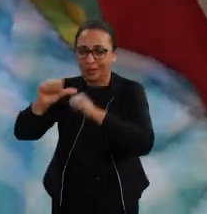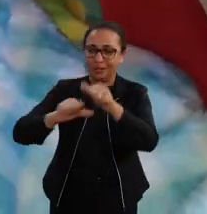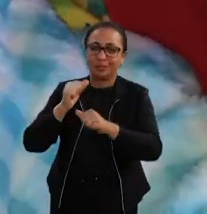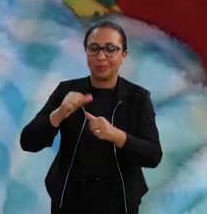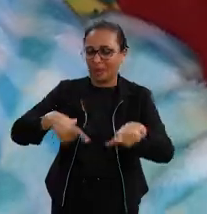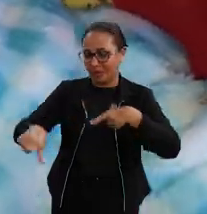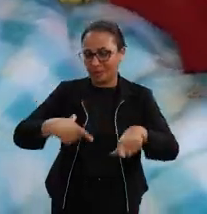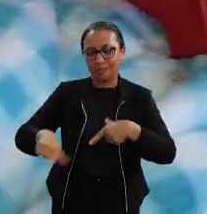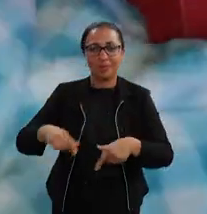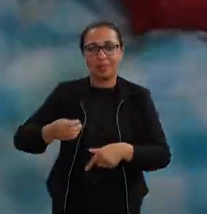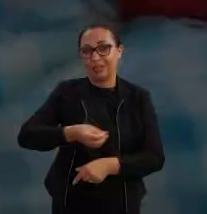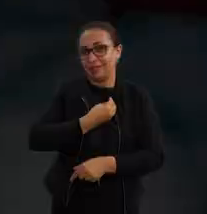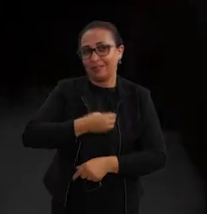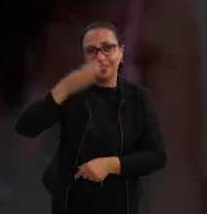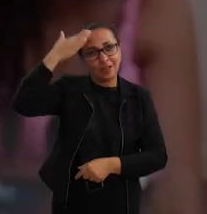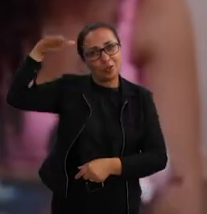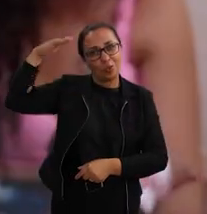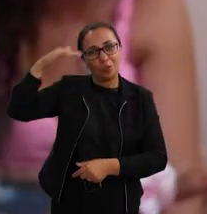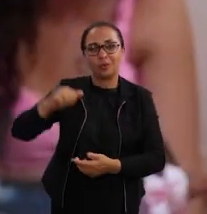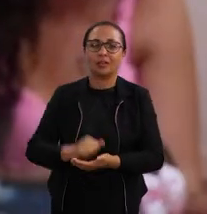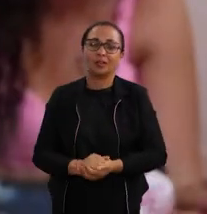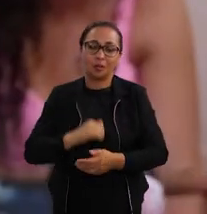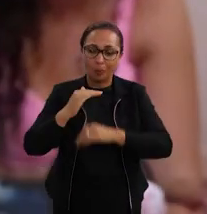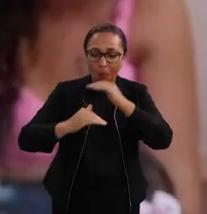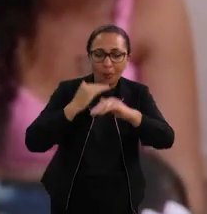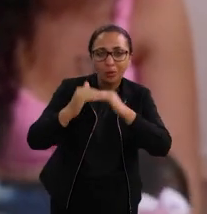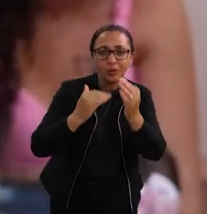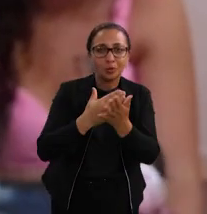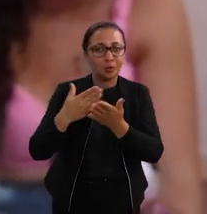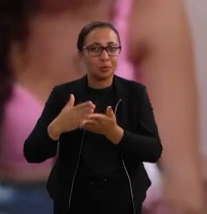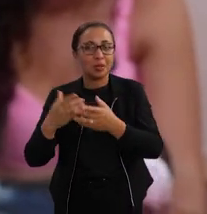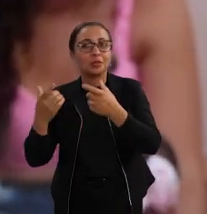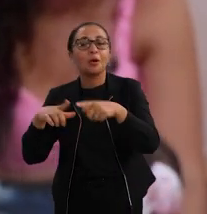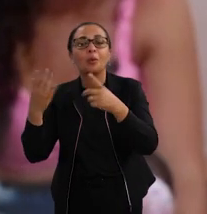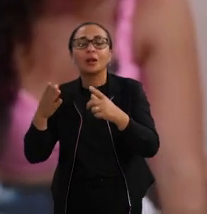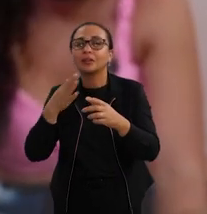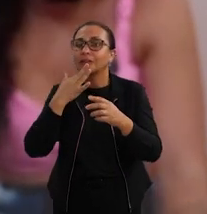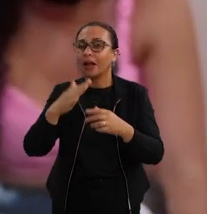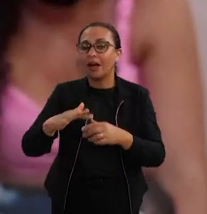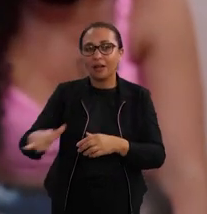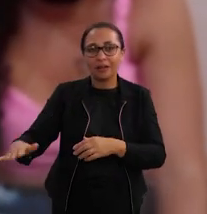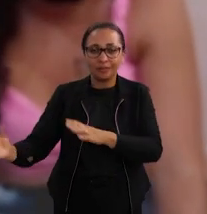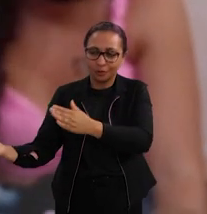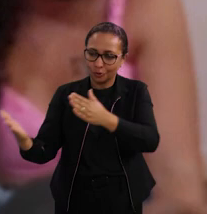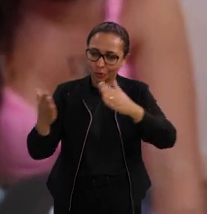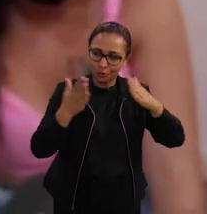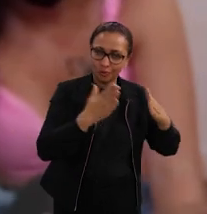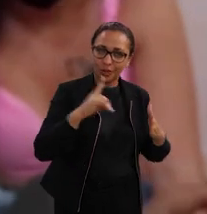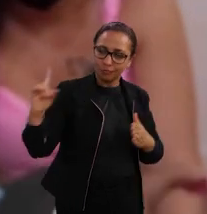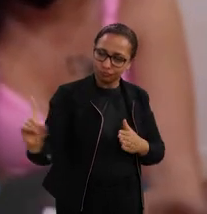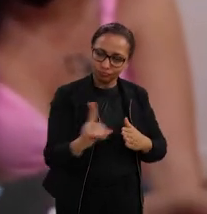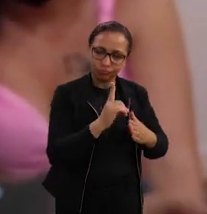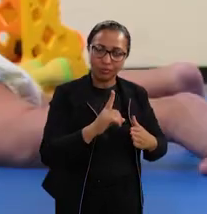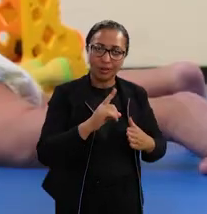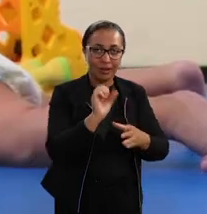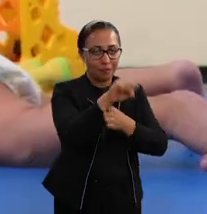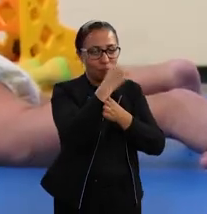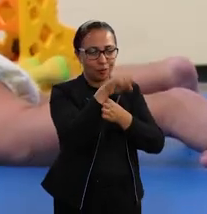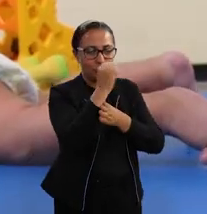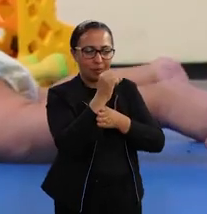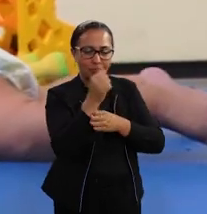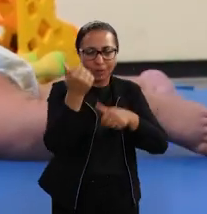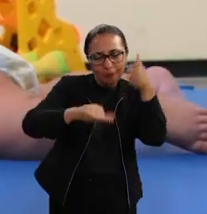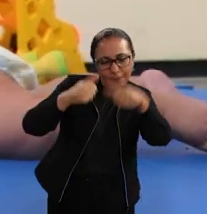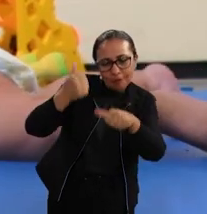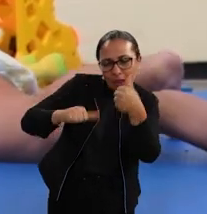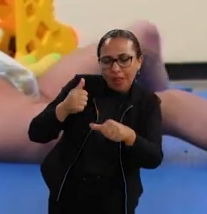desempenho no trabalho, na vida adulta. O processo ele começa quando a criança chega para atendimento da puericultura e aí a